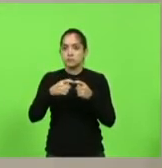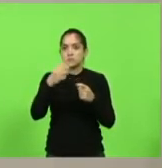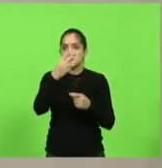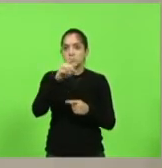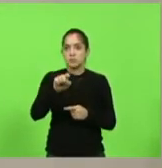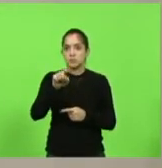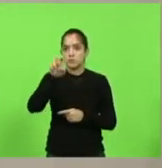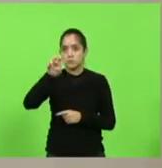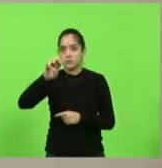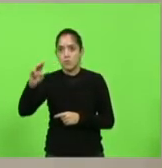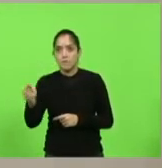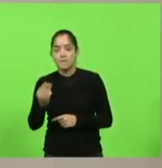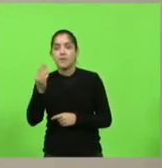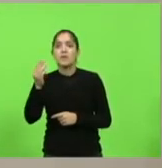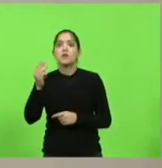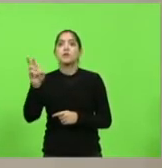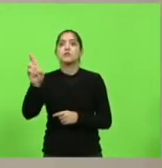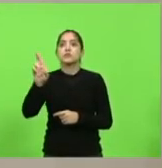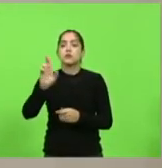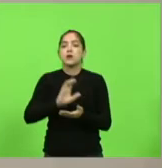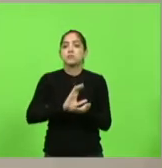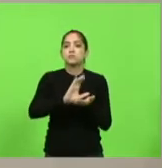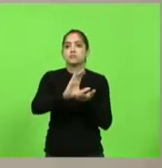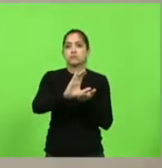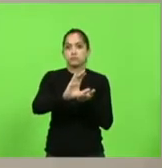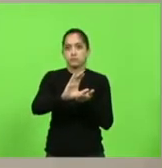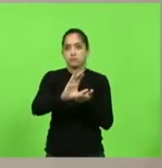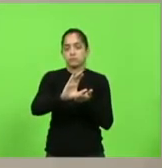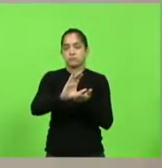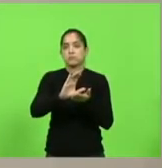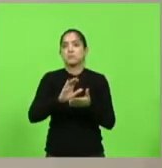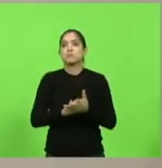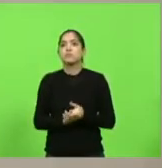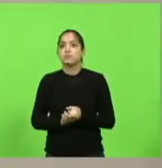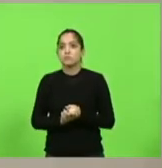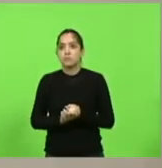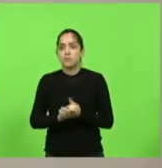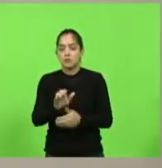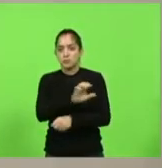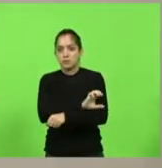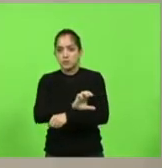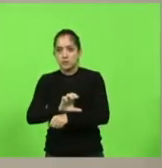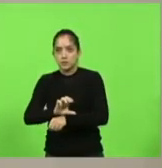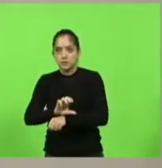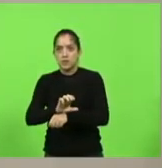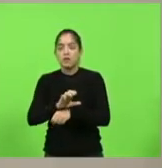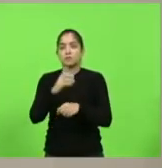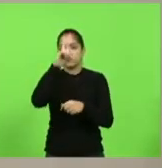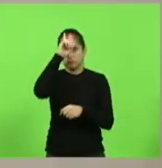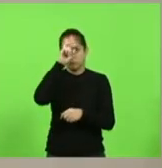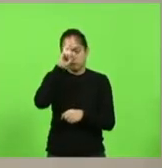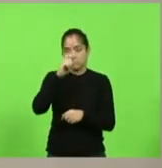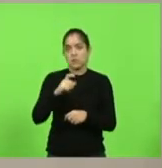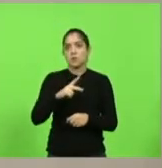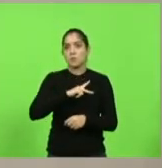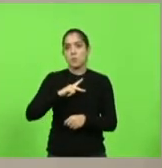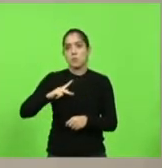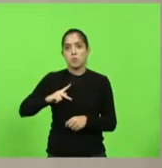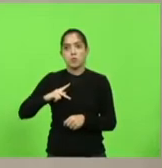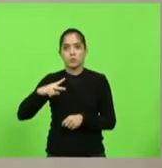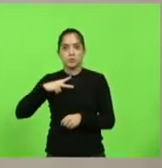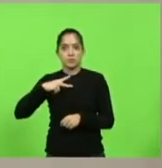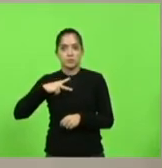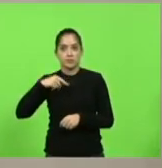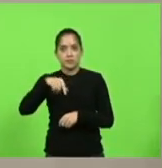de reais referente ao processo de residência aos hospitais públicos e privados do Estado de Santa Catarina.